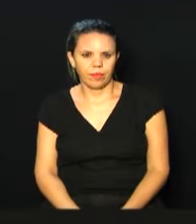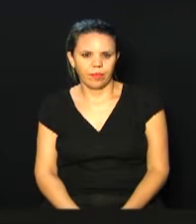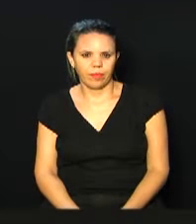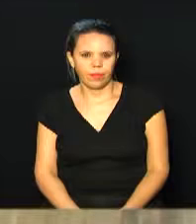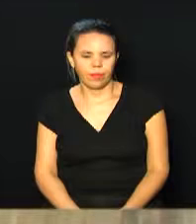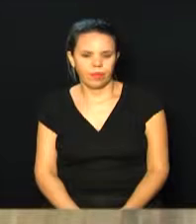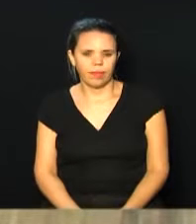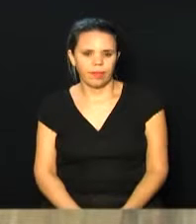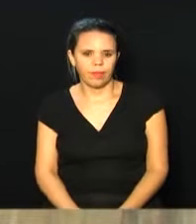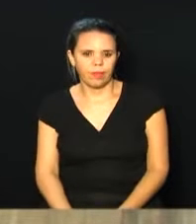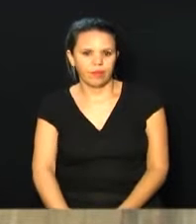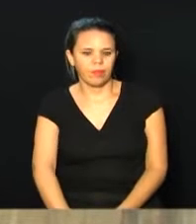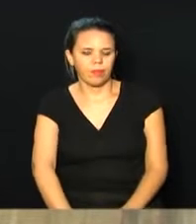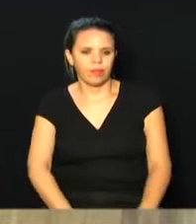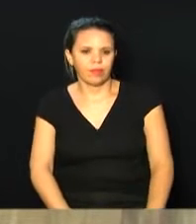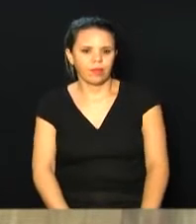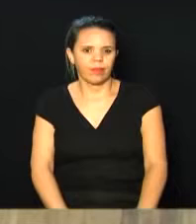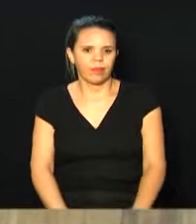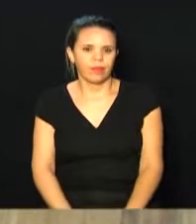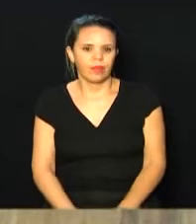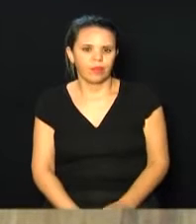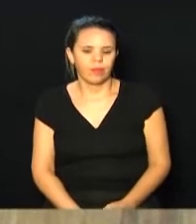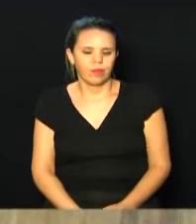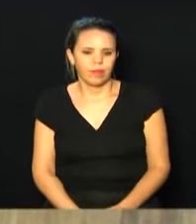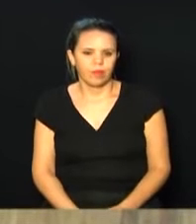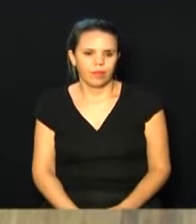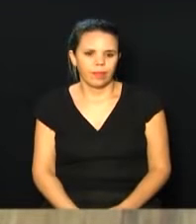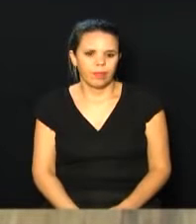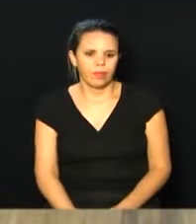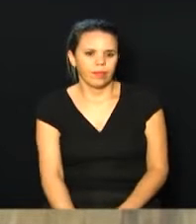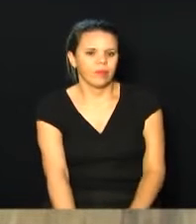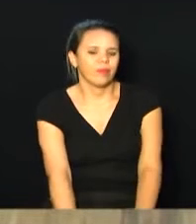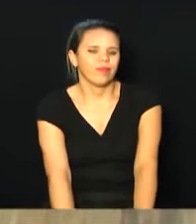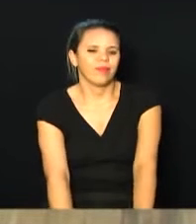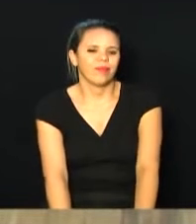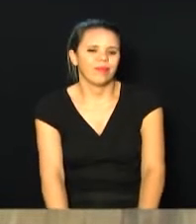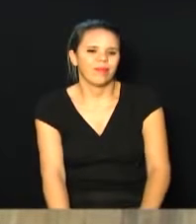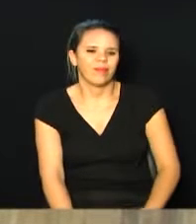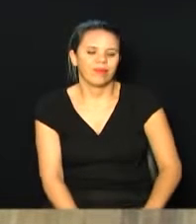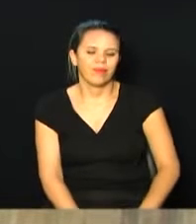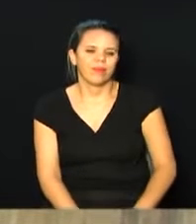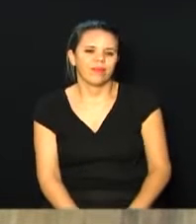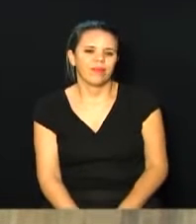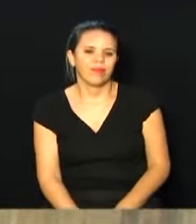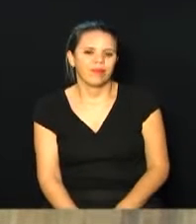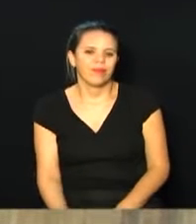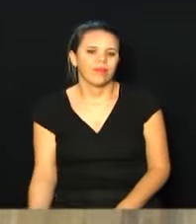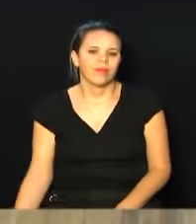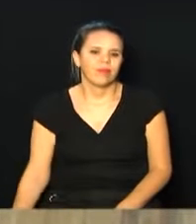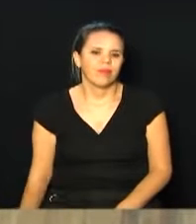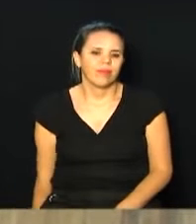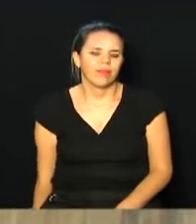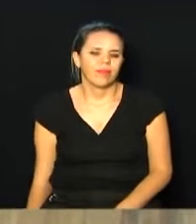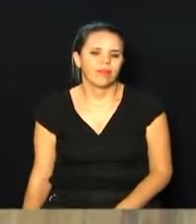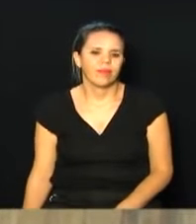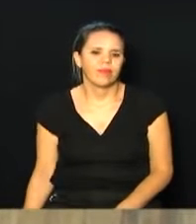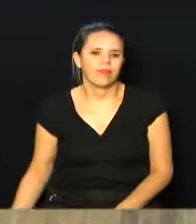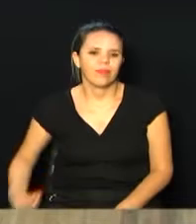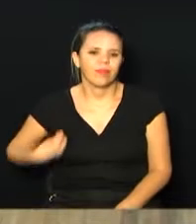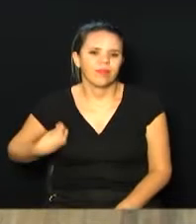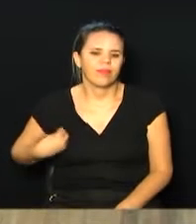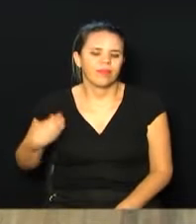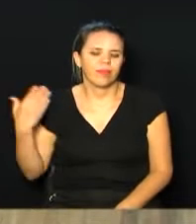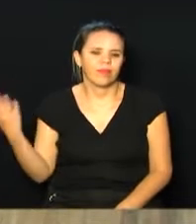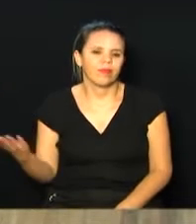A gente perdeu um pouquinho o contato com Oi. o secretário Paulela, está voltando. O programa ao vivo é assim, gente,